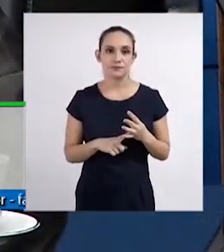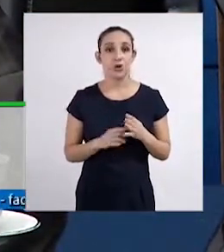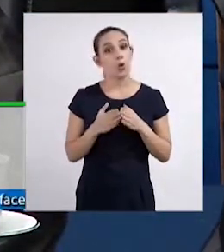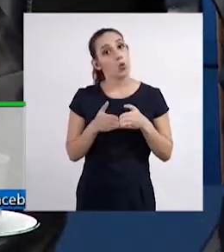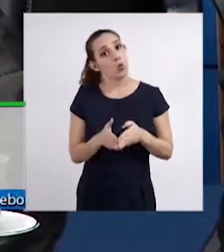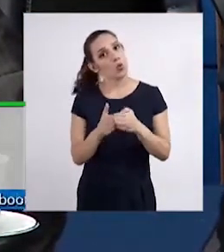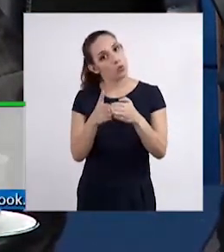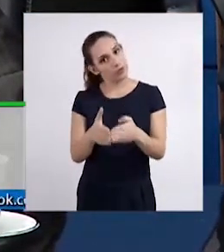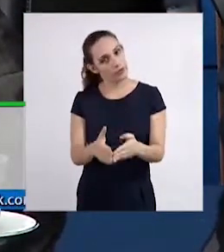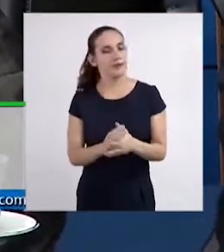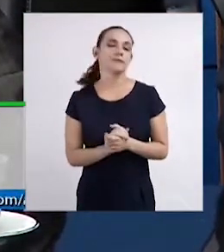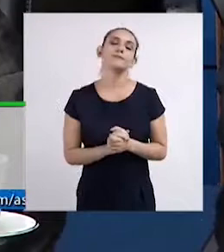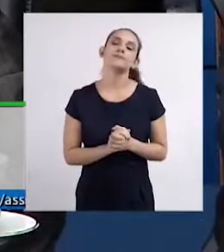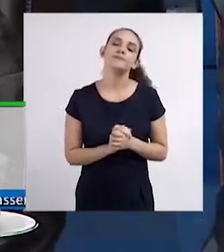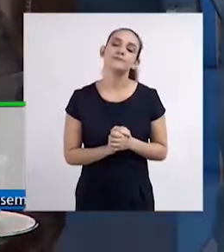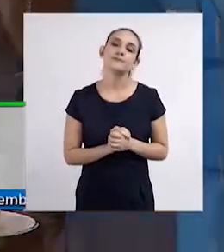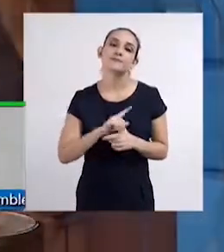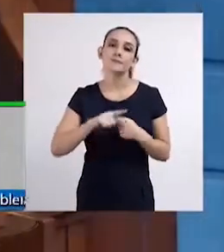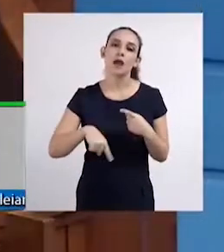Corumbá,